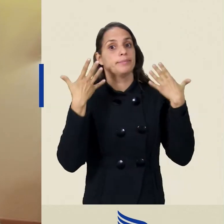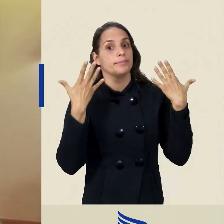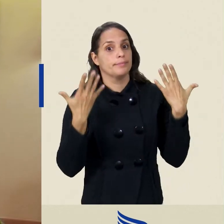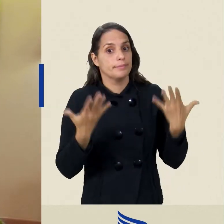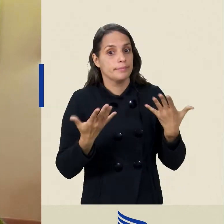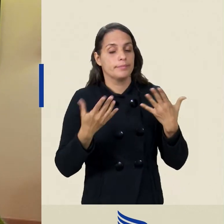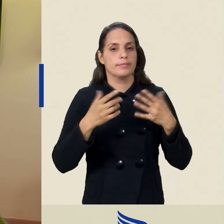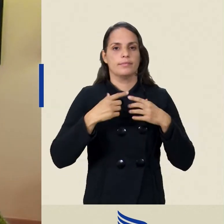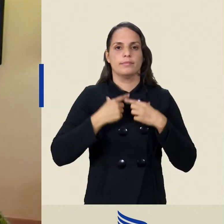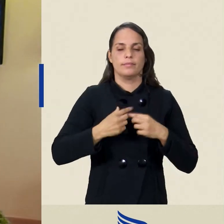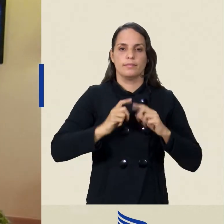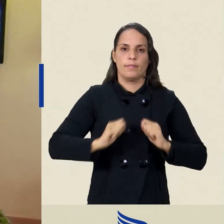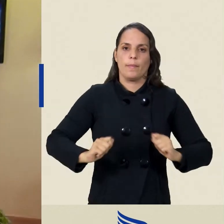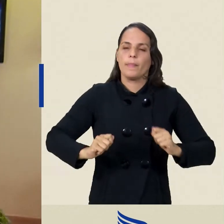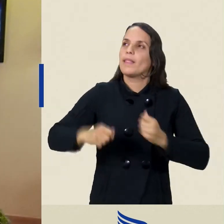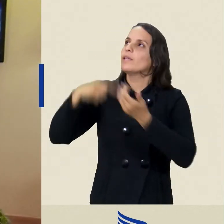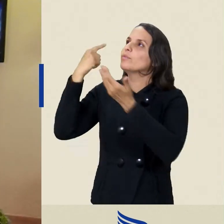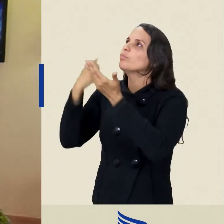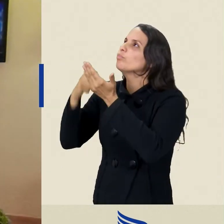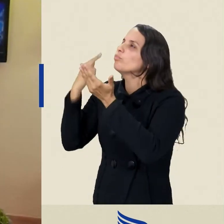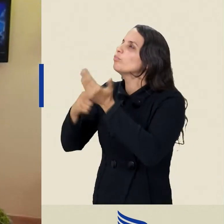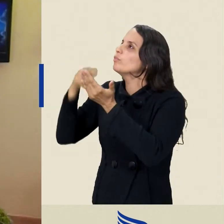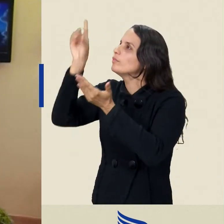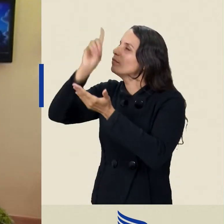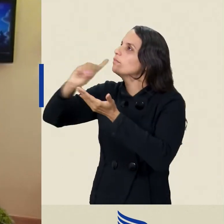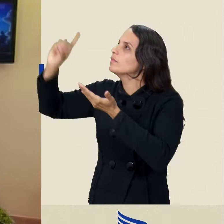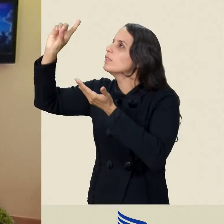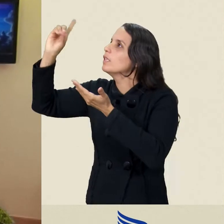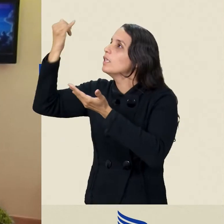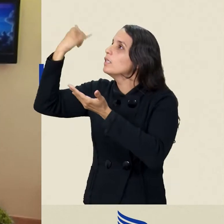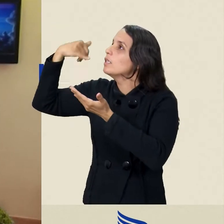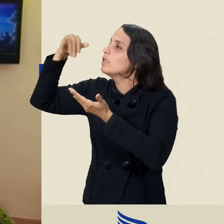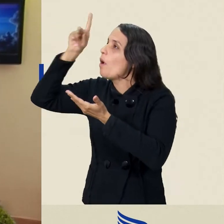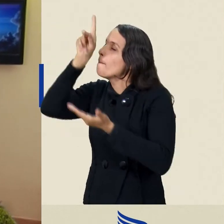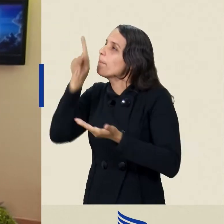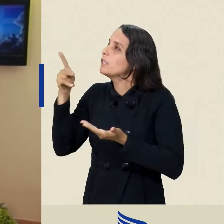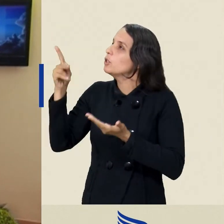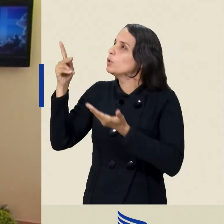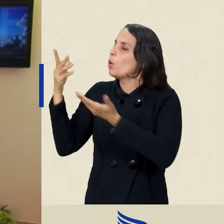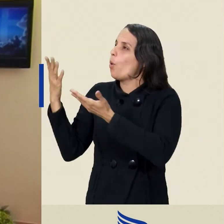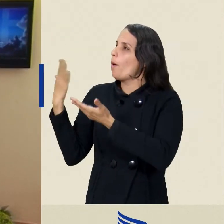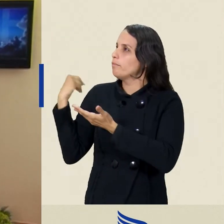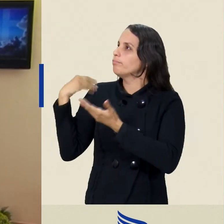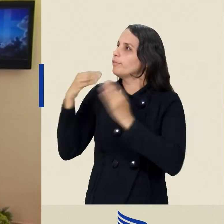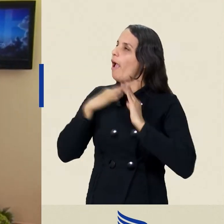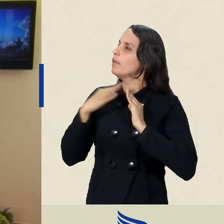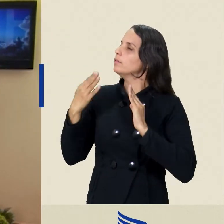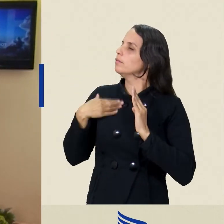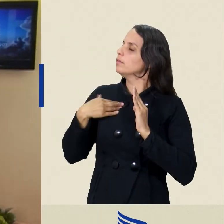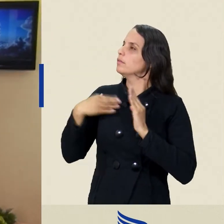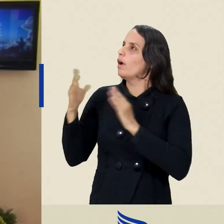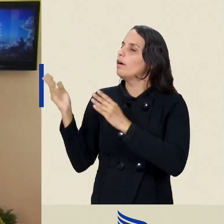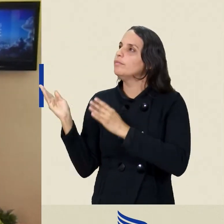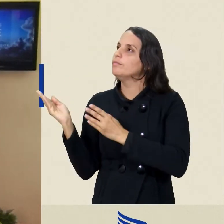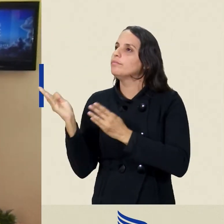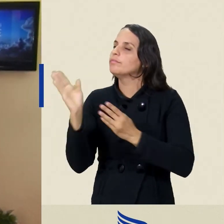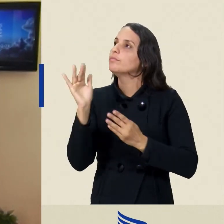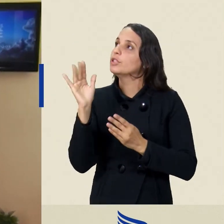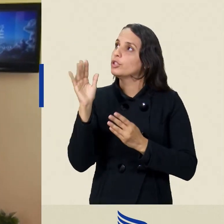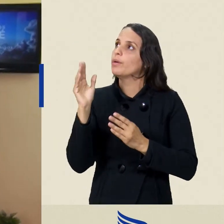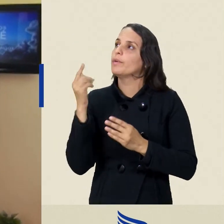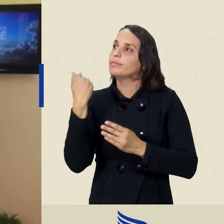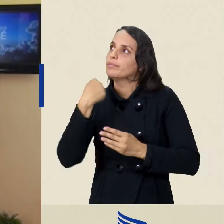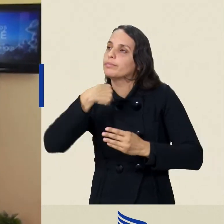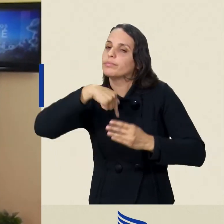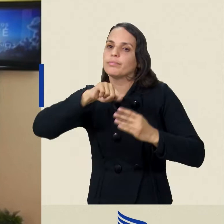um pacto com Deus. Se alguém vier em minha casa e me convidar para pregar, então falarei sobre a segunda volta